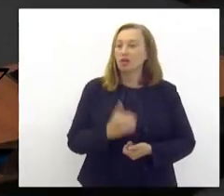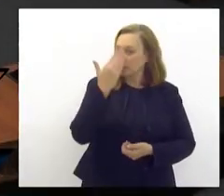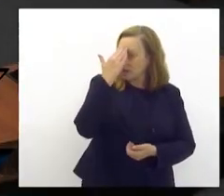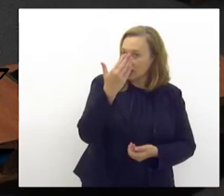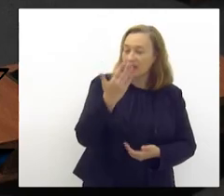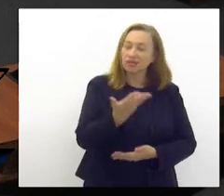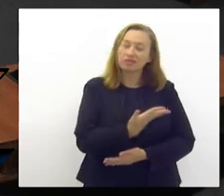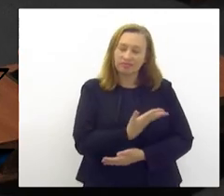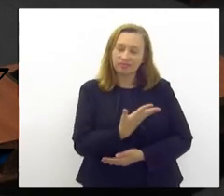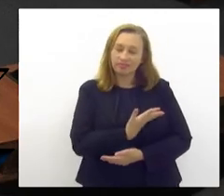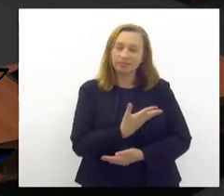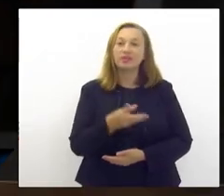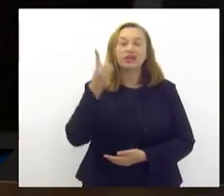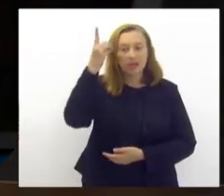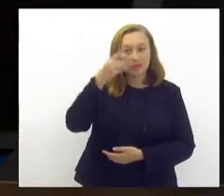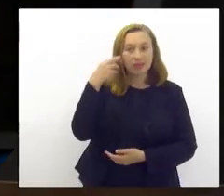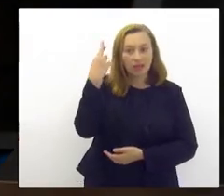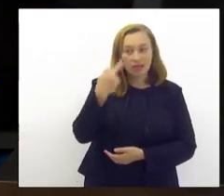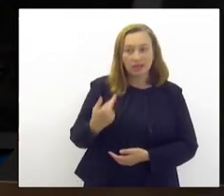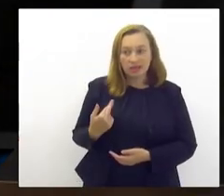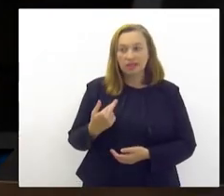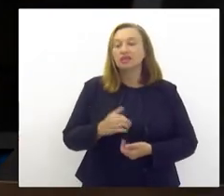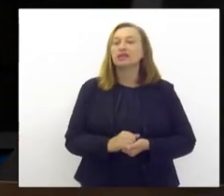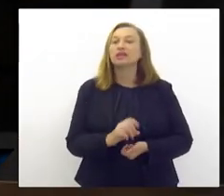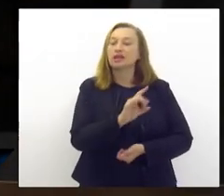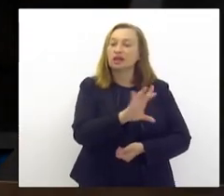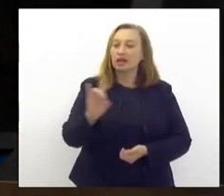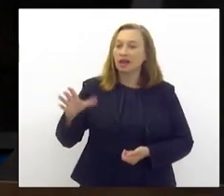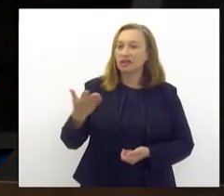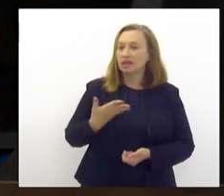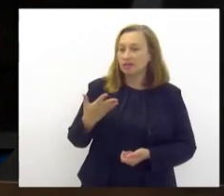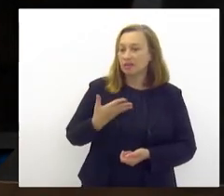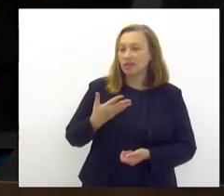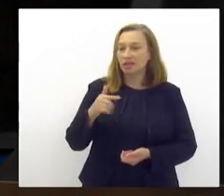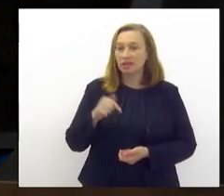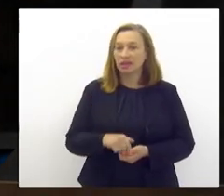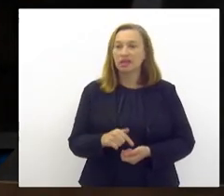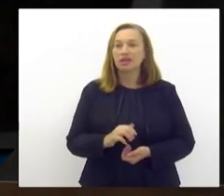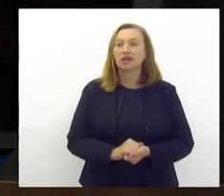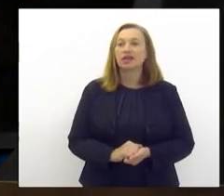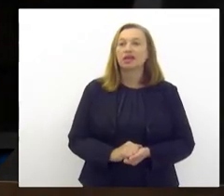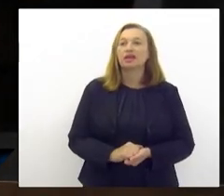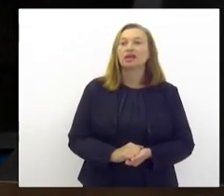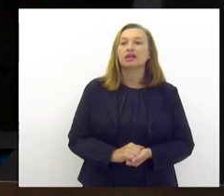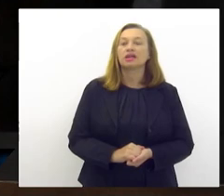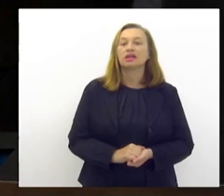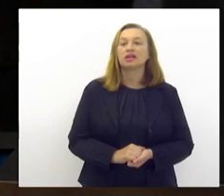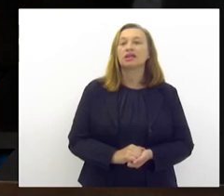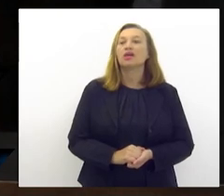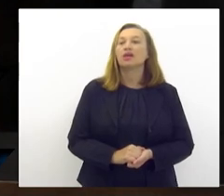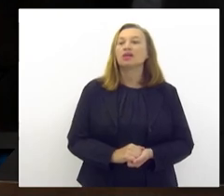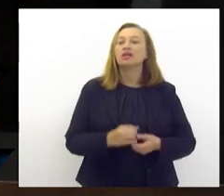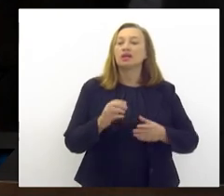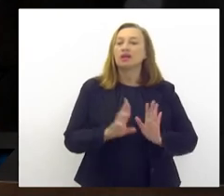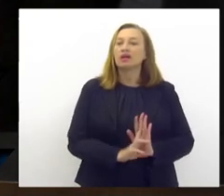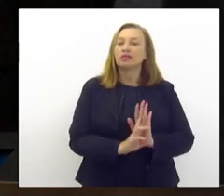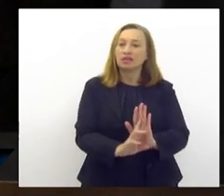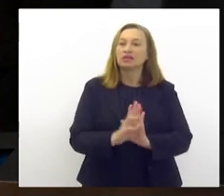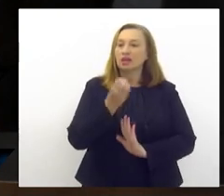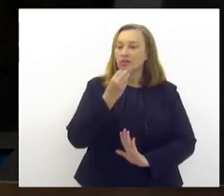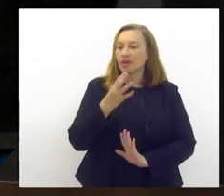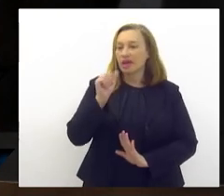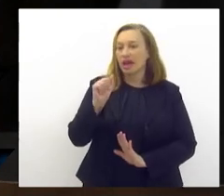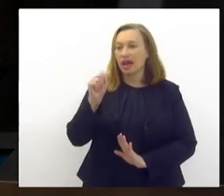obrigada, minha amiga deputada Renata, e cada colega parlamentar mulher aqui, Átila, muito bem representado